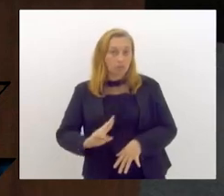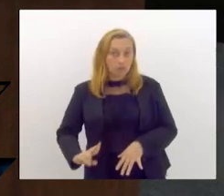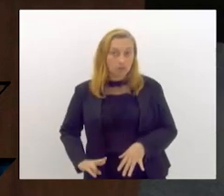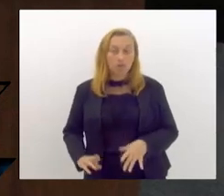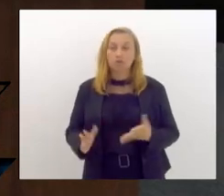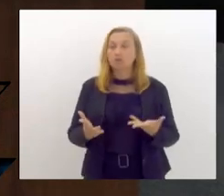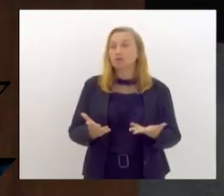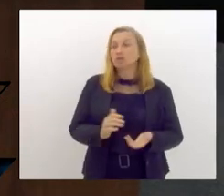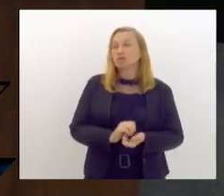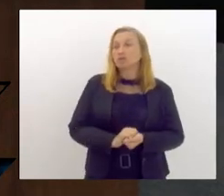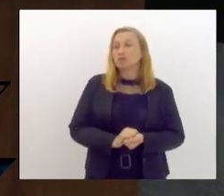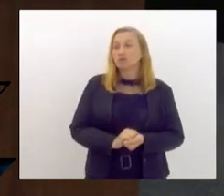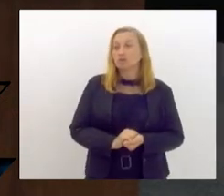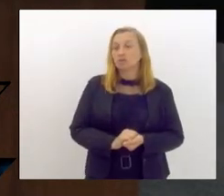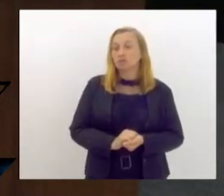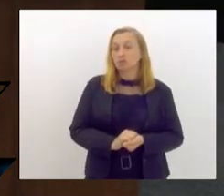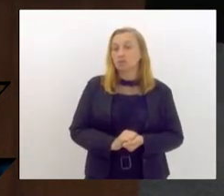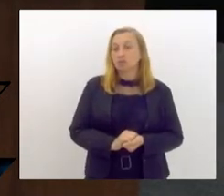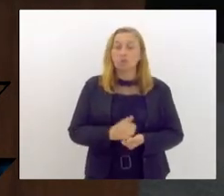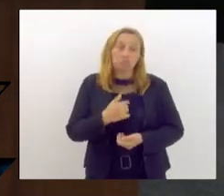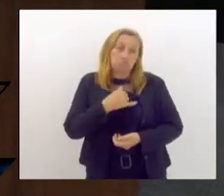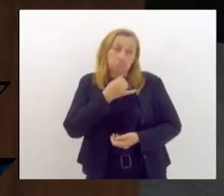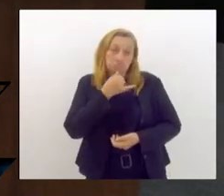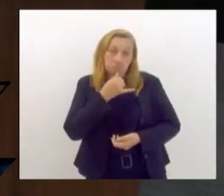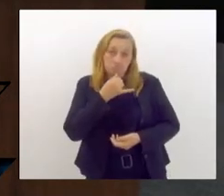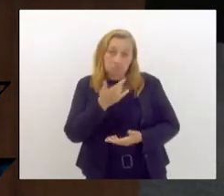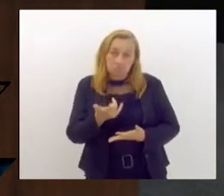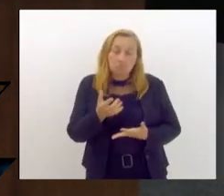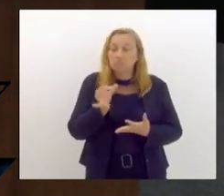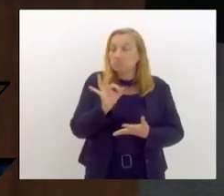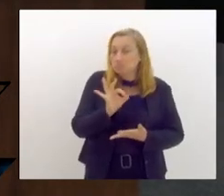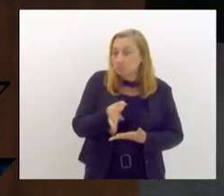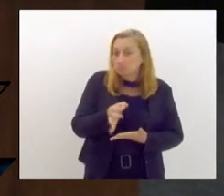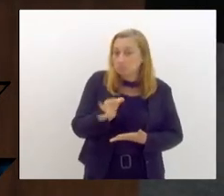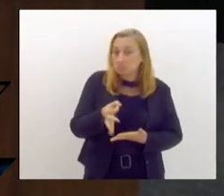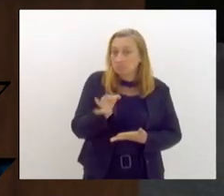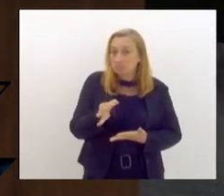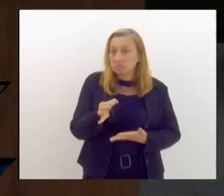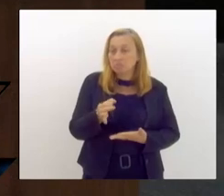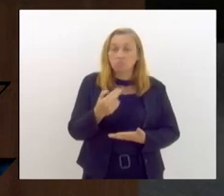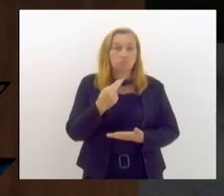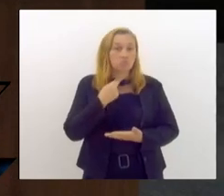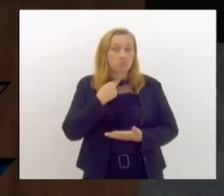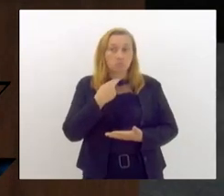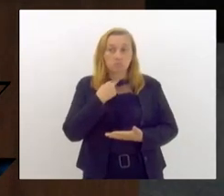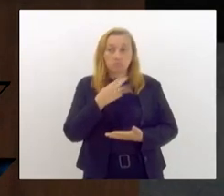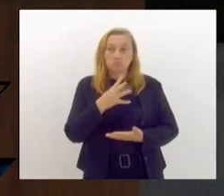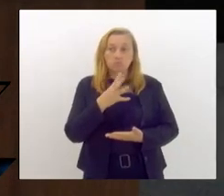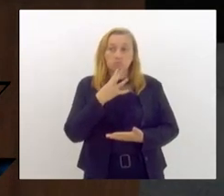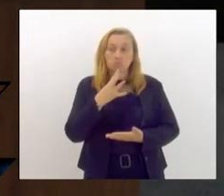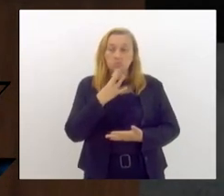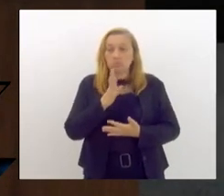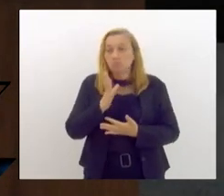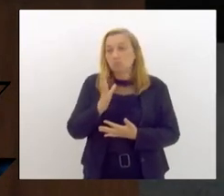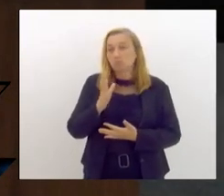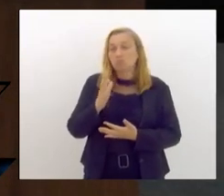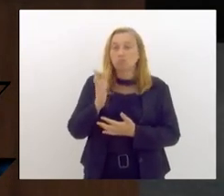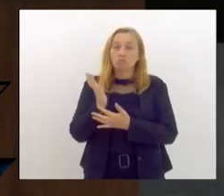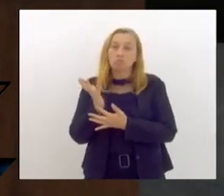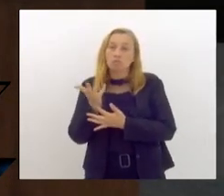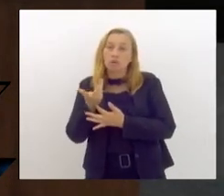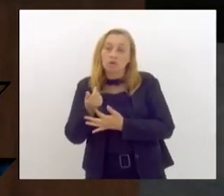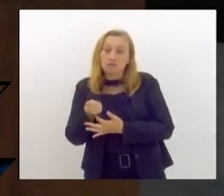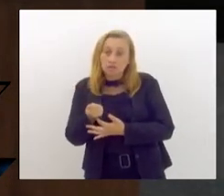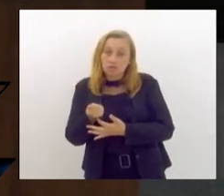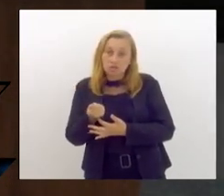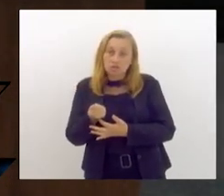que, porventura, e eu lamento, evidentemente, a gente não poder reconhecer um artista como o